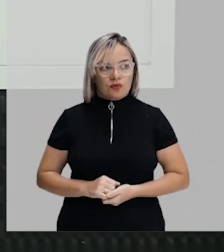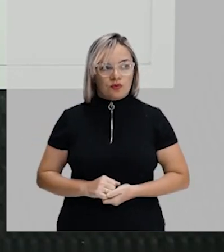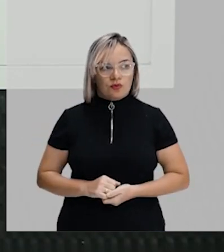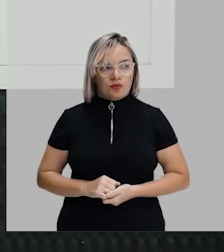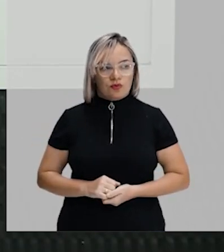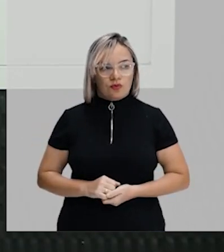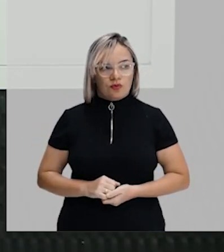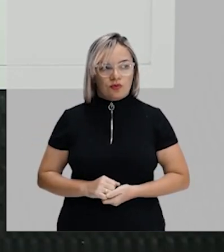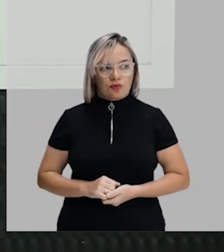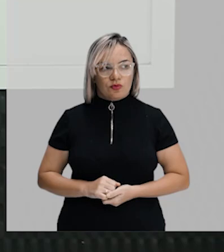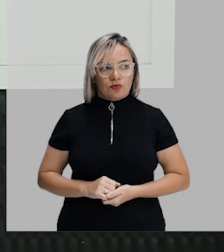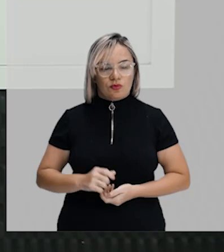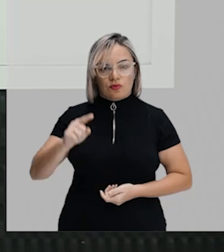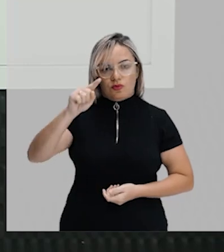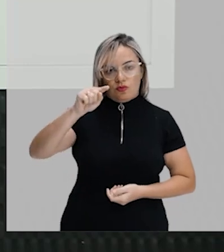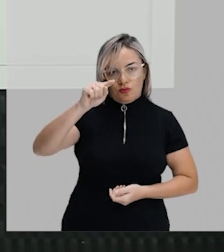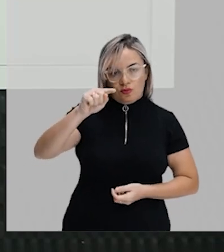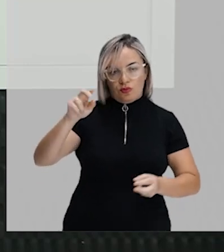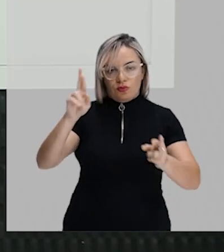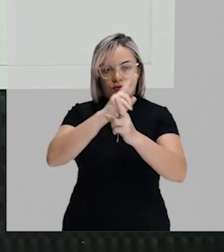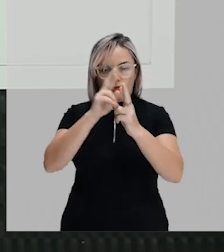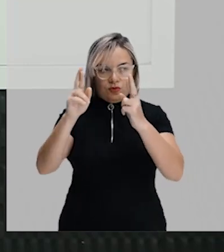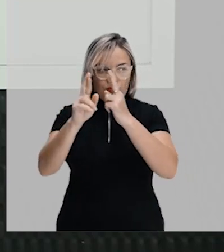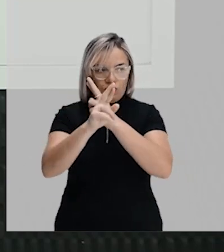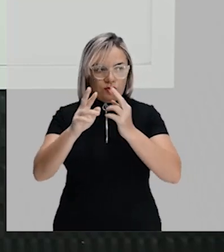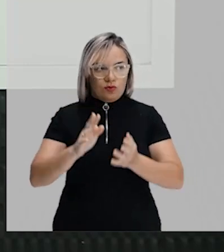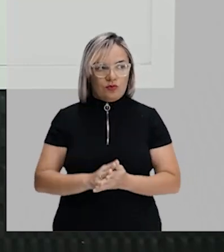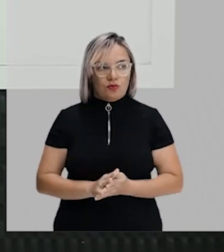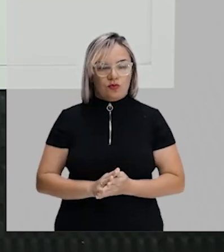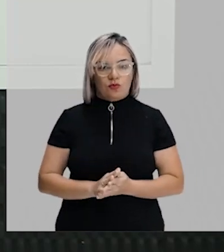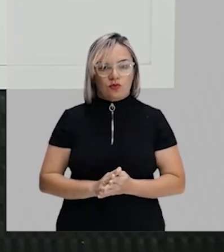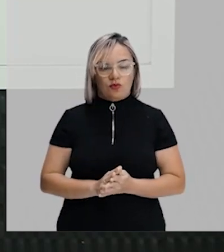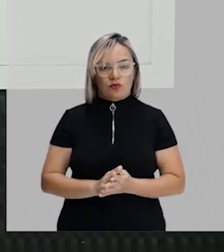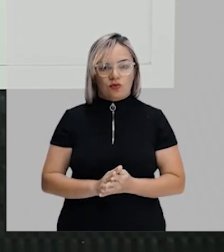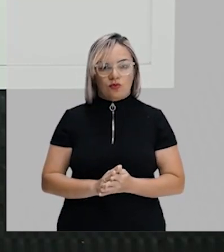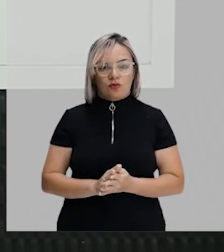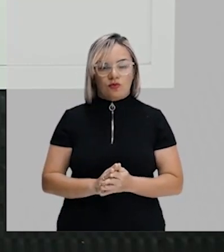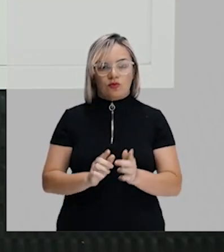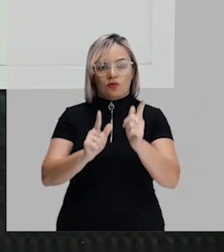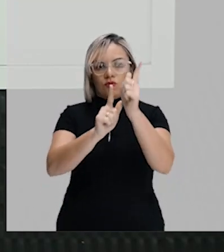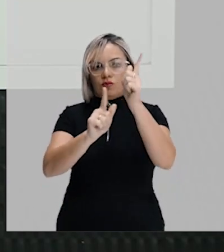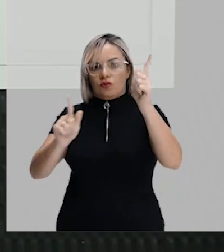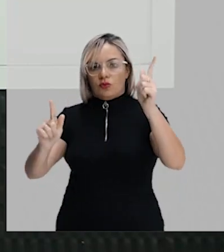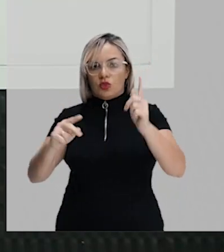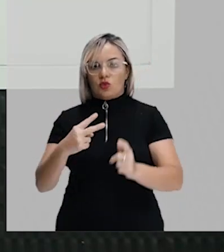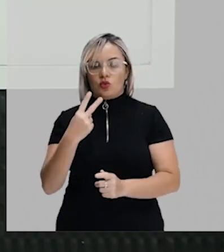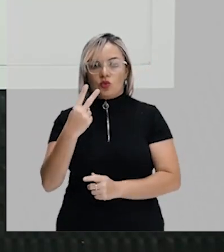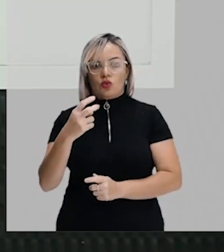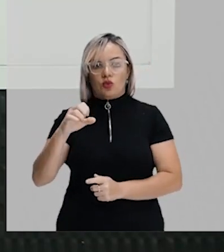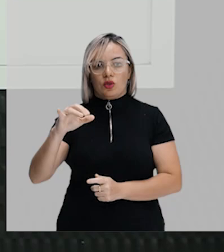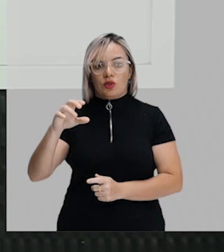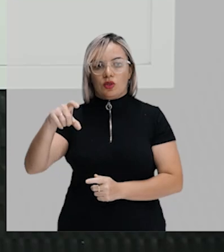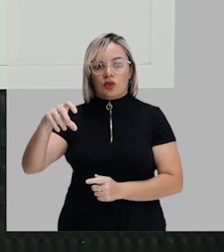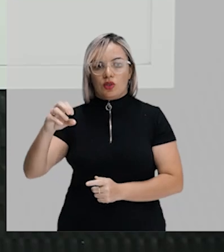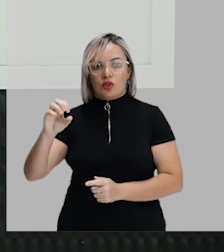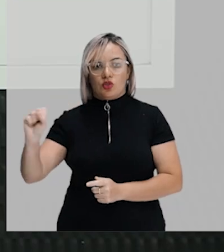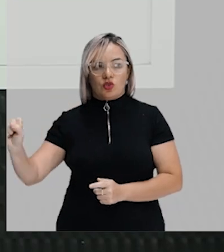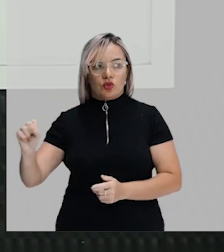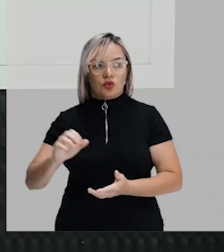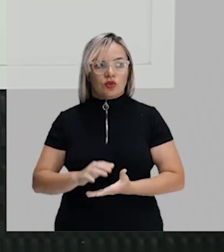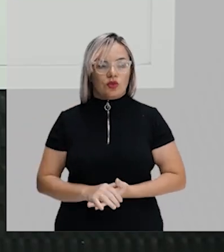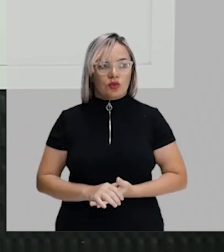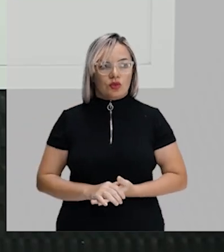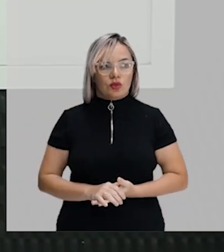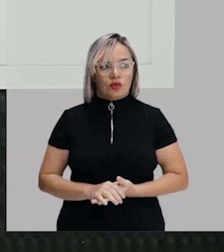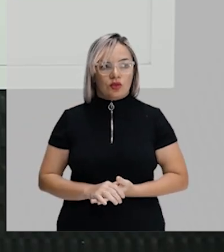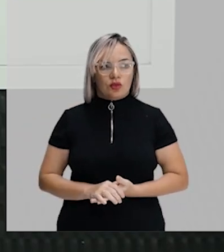né, essa dependência ainda com os dois eixos, tá ok? Eu vou chamar aqui, ó,